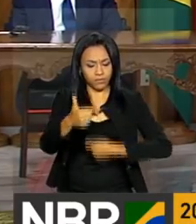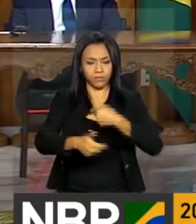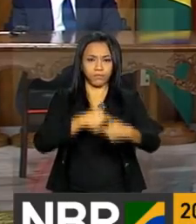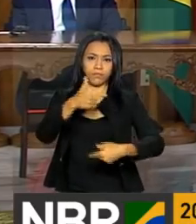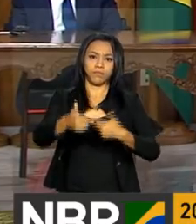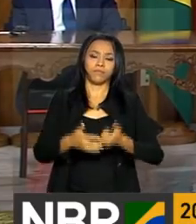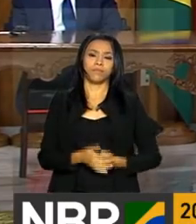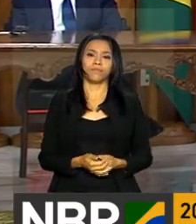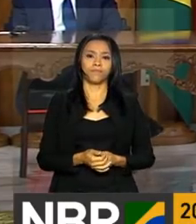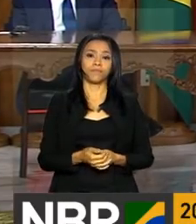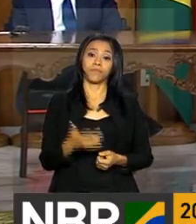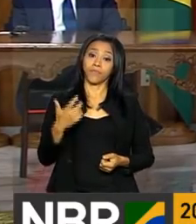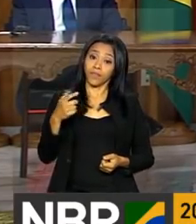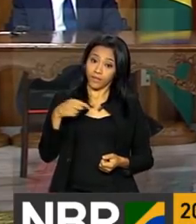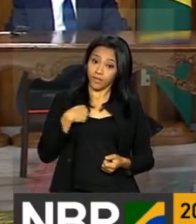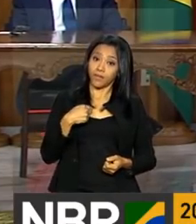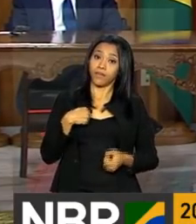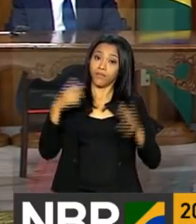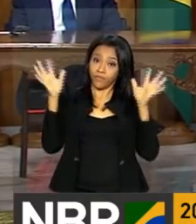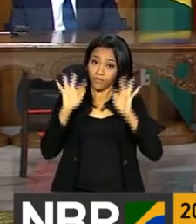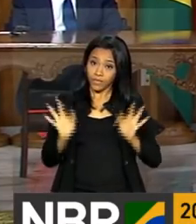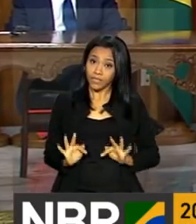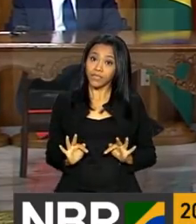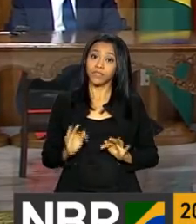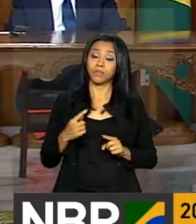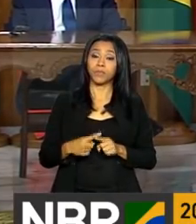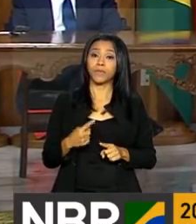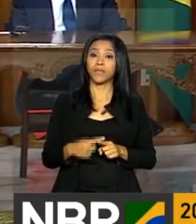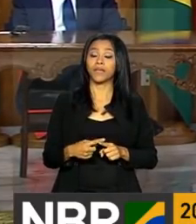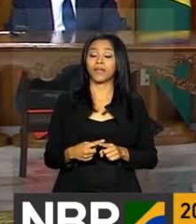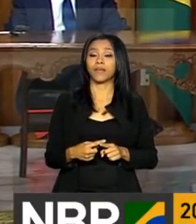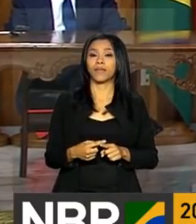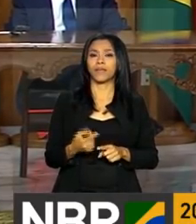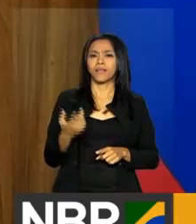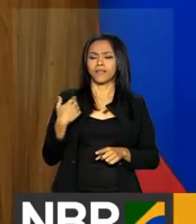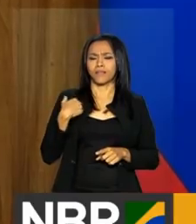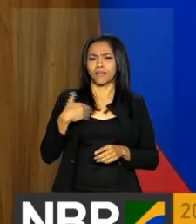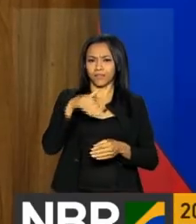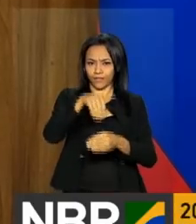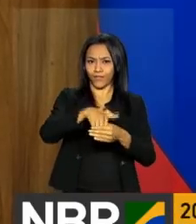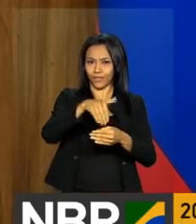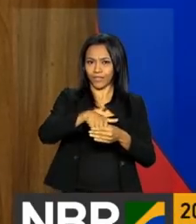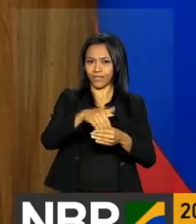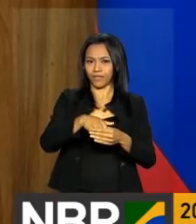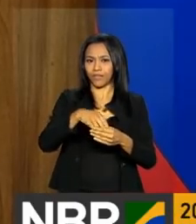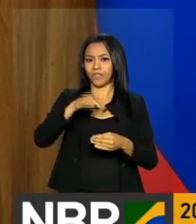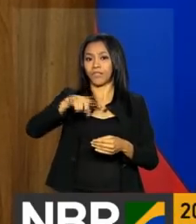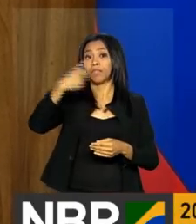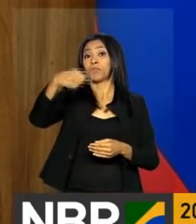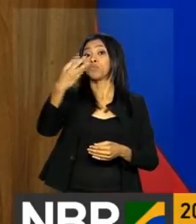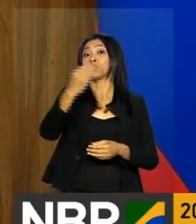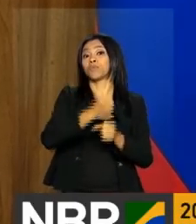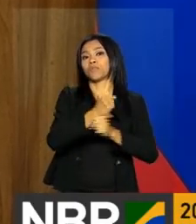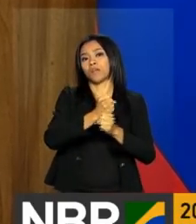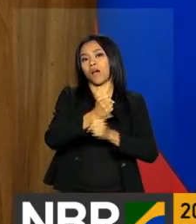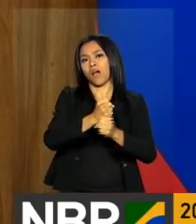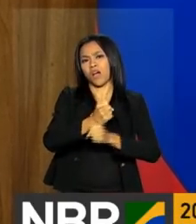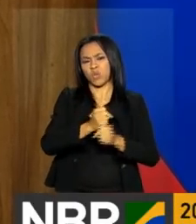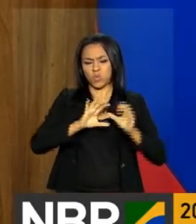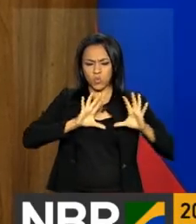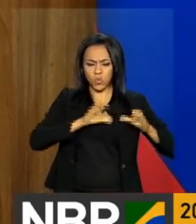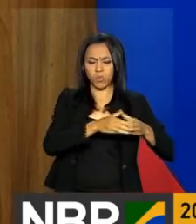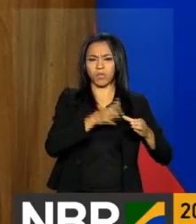aliás, felicíssimo, porque nas eleições, pela primeira vez, depois de muitos anos, os guerrilheiros da